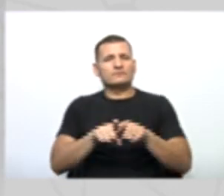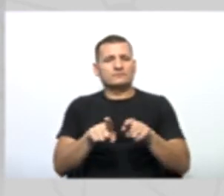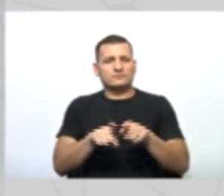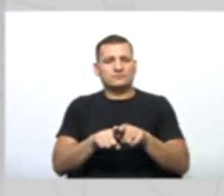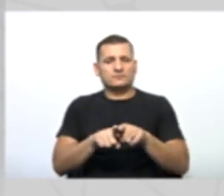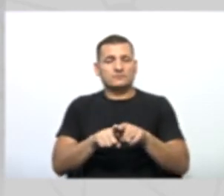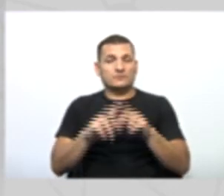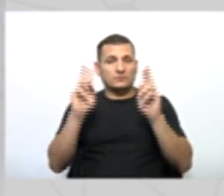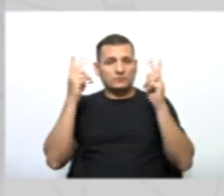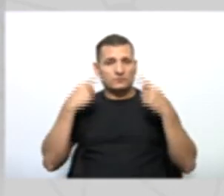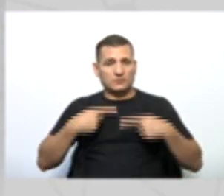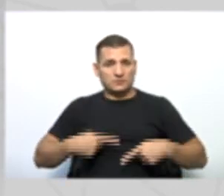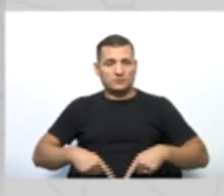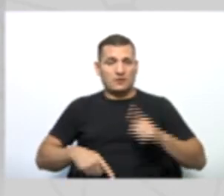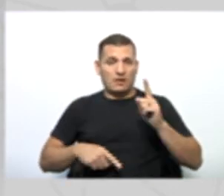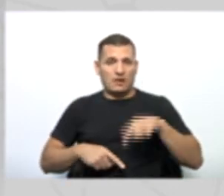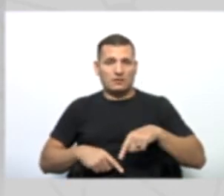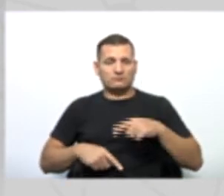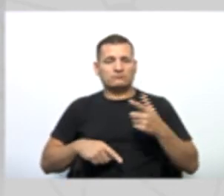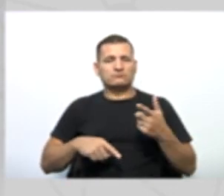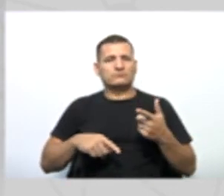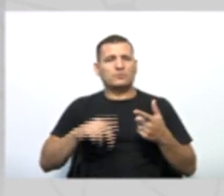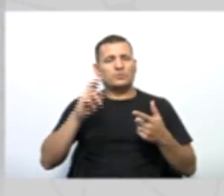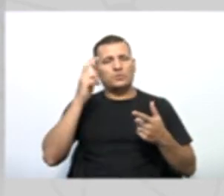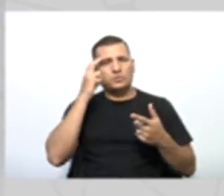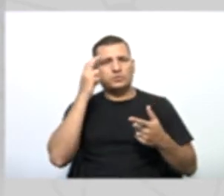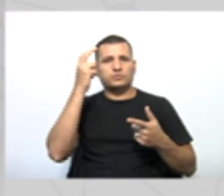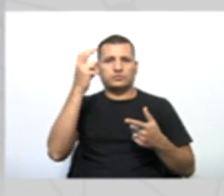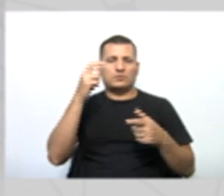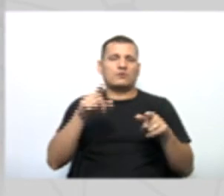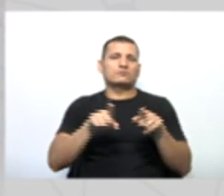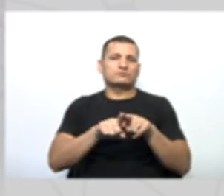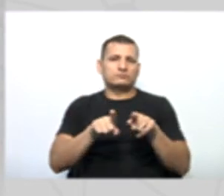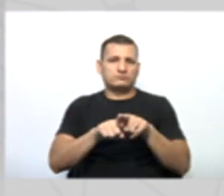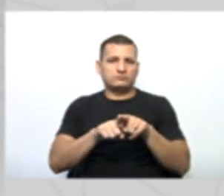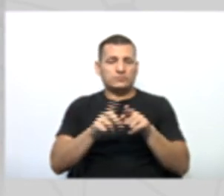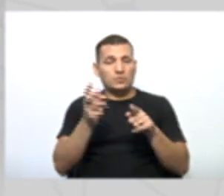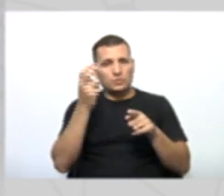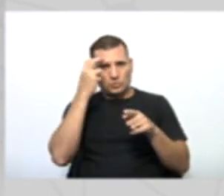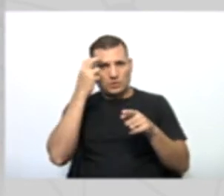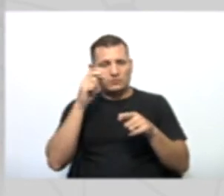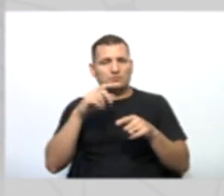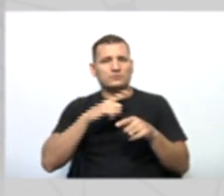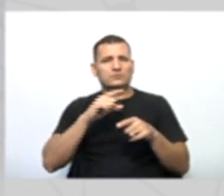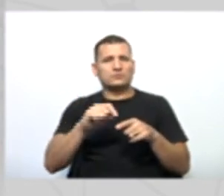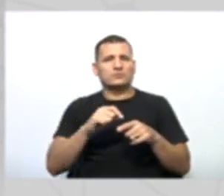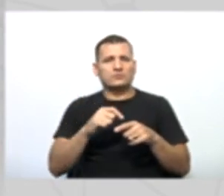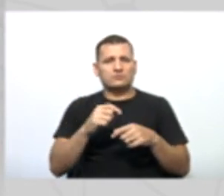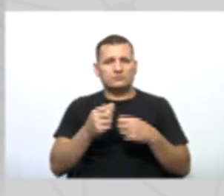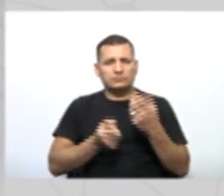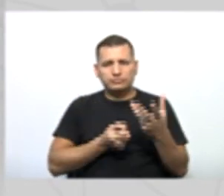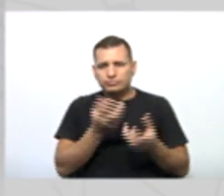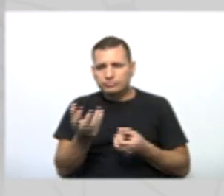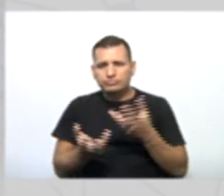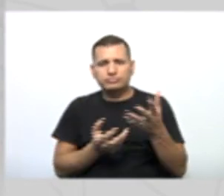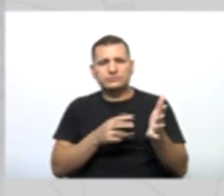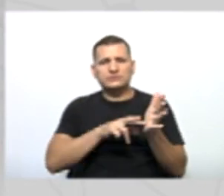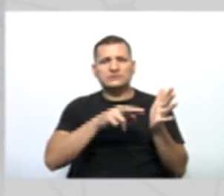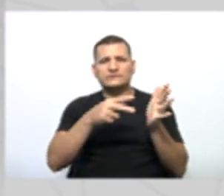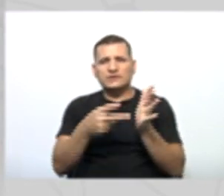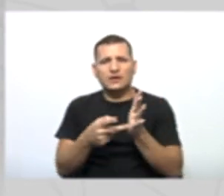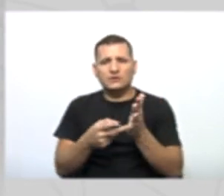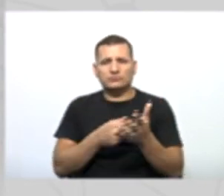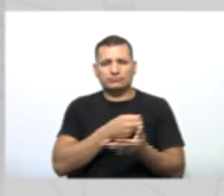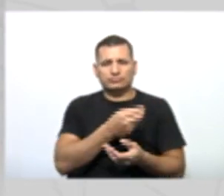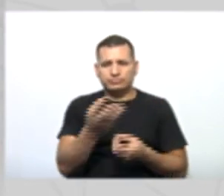ser cultural. Em outras palavras, ele constrói e dá significado para as coisas do mundo, para as coisas